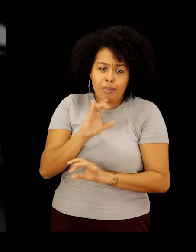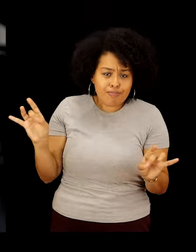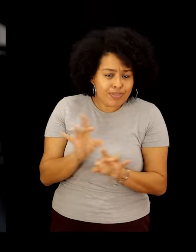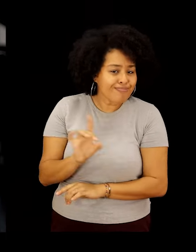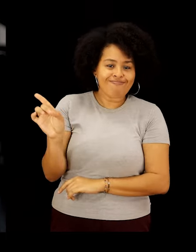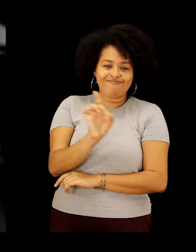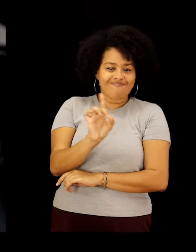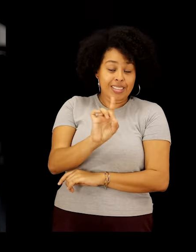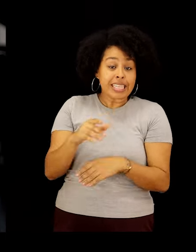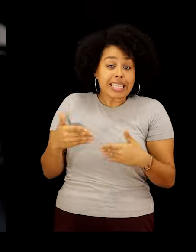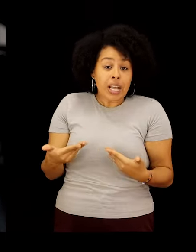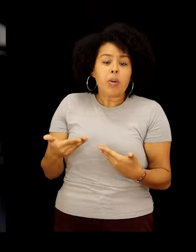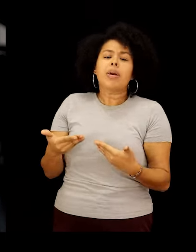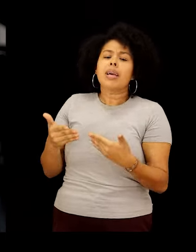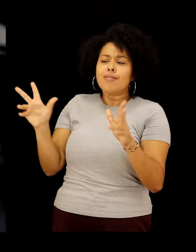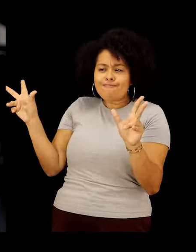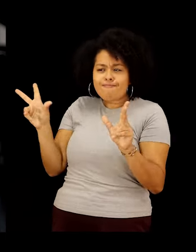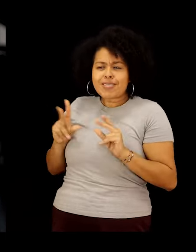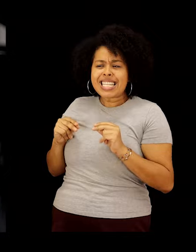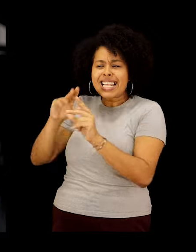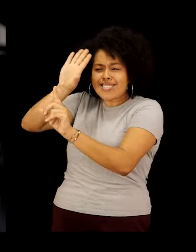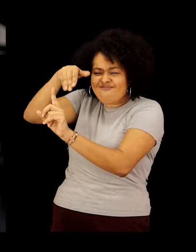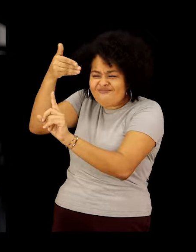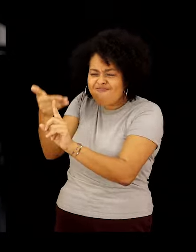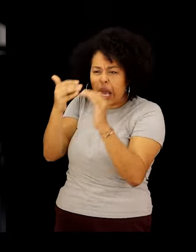outro. Então, merece todo o respeito,